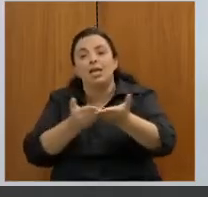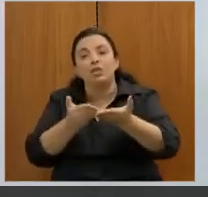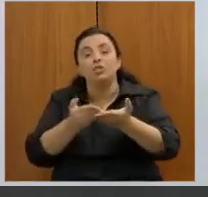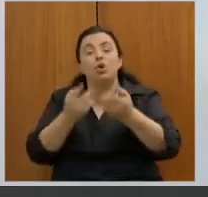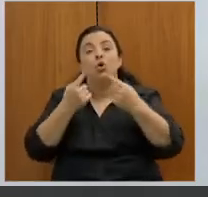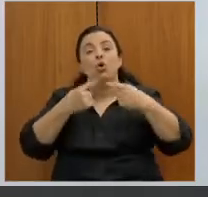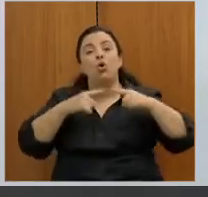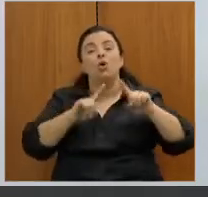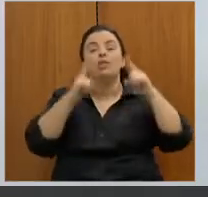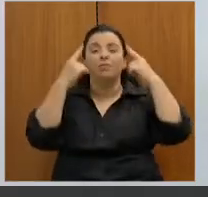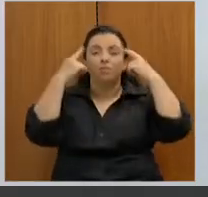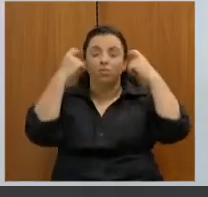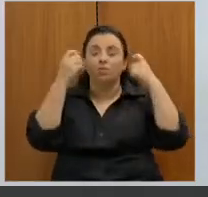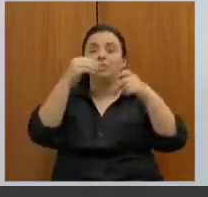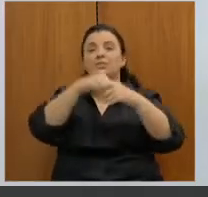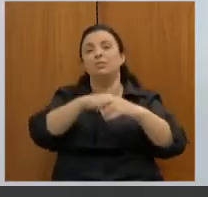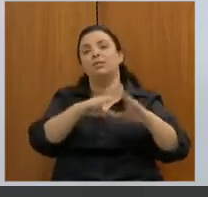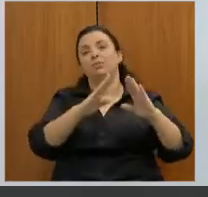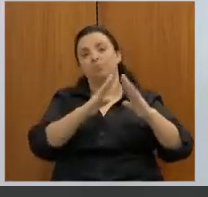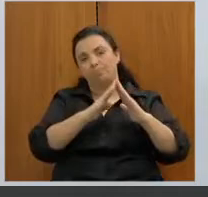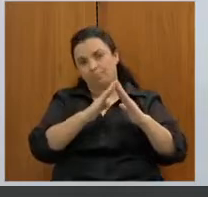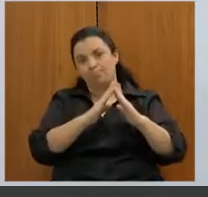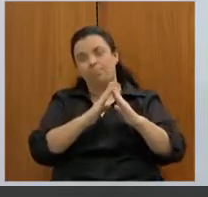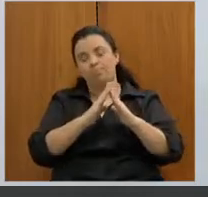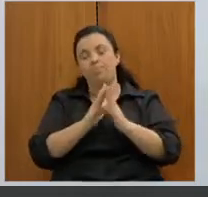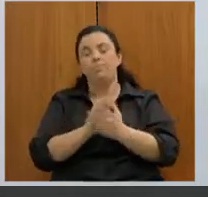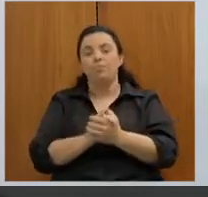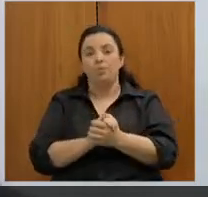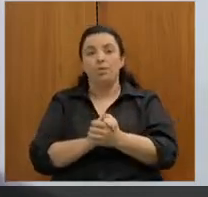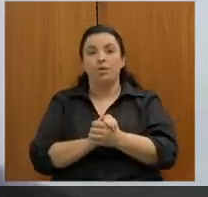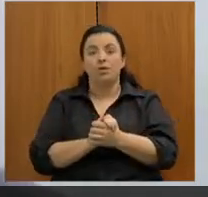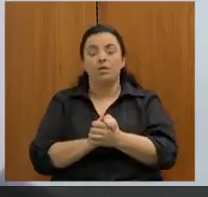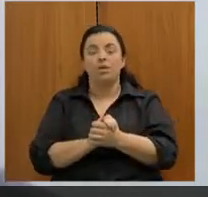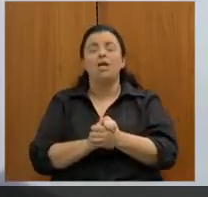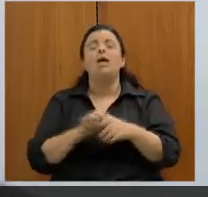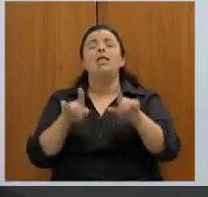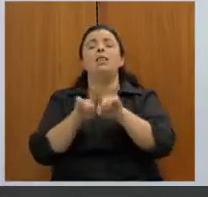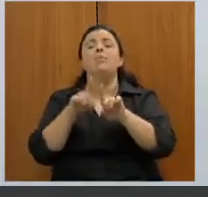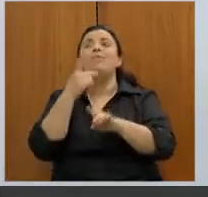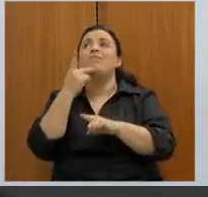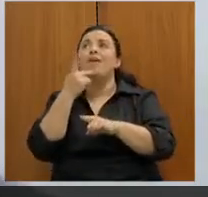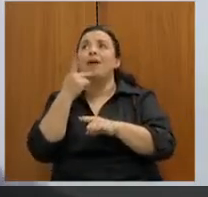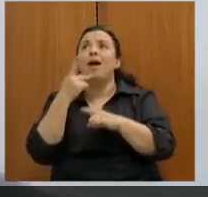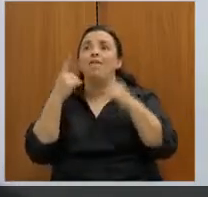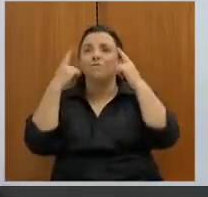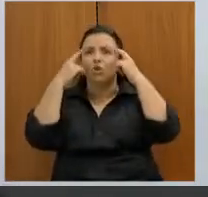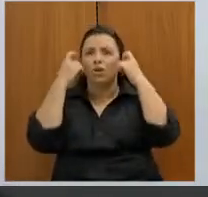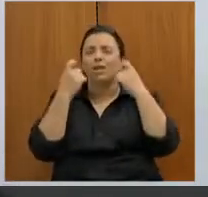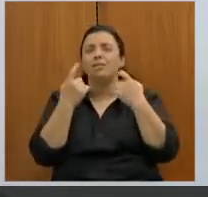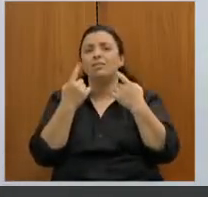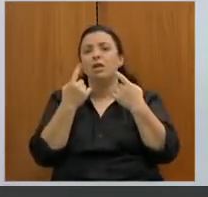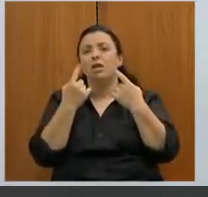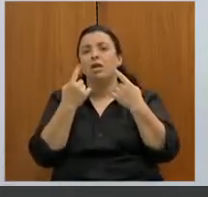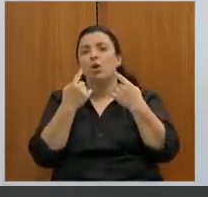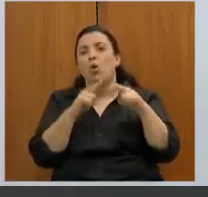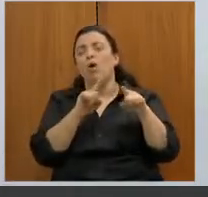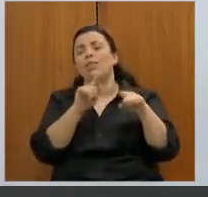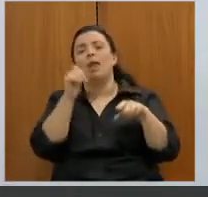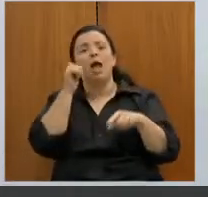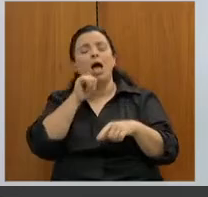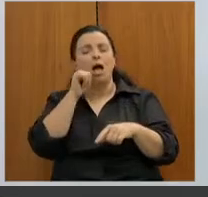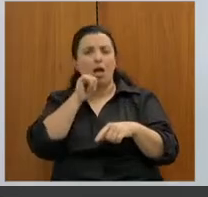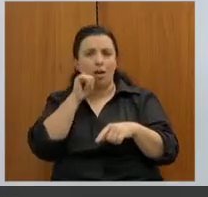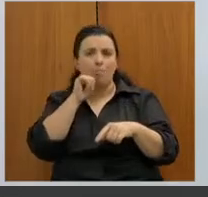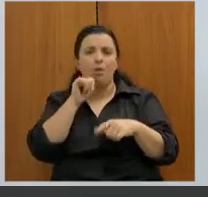Oi eu gostaria de ressaltar em relação à violência de gênero deve ser psicólogo gostaria de fazer uma reflexão